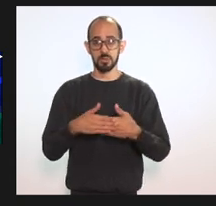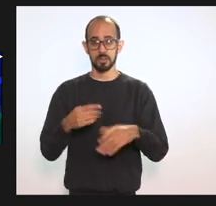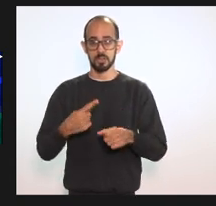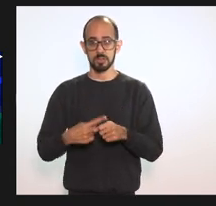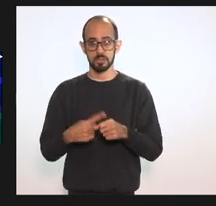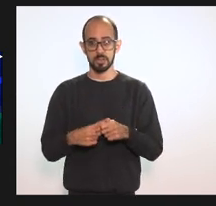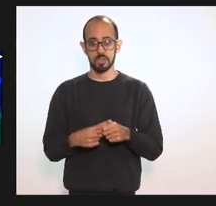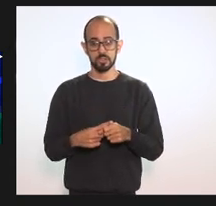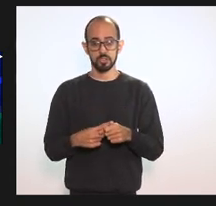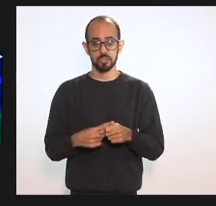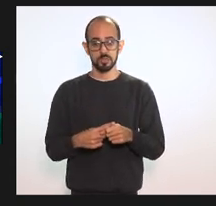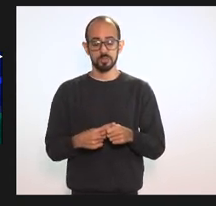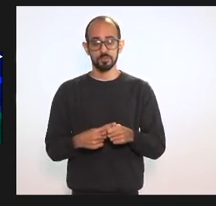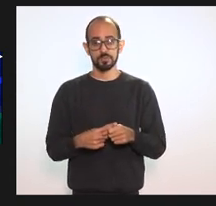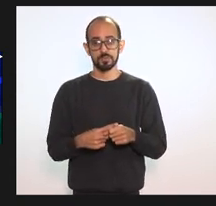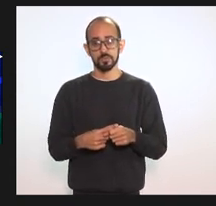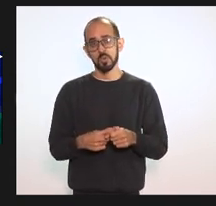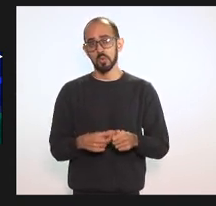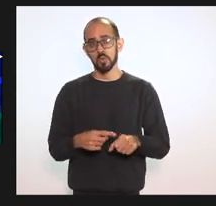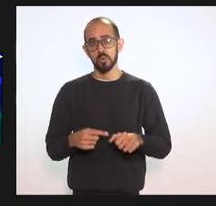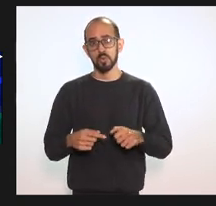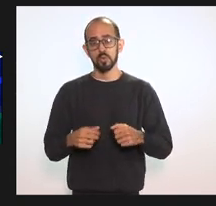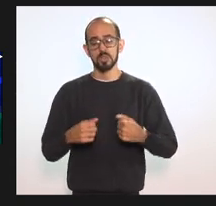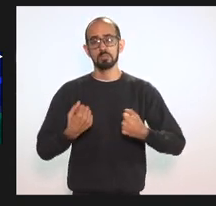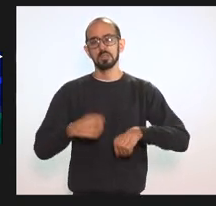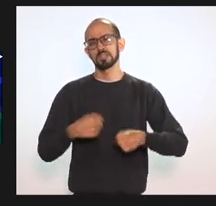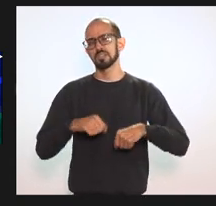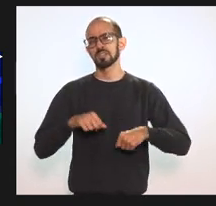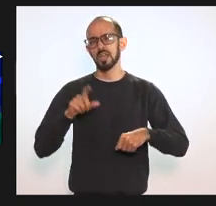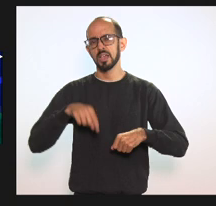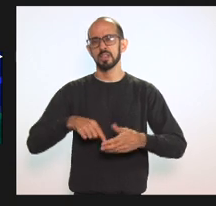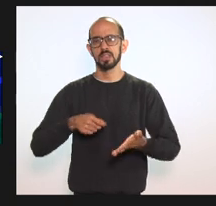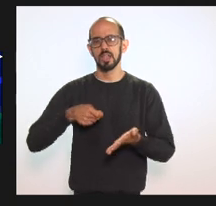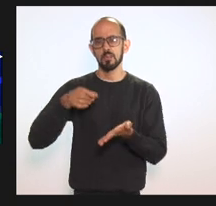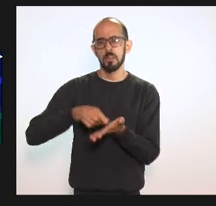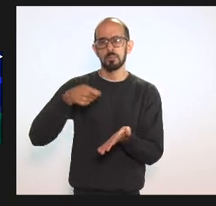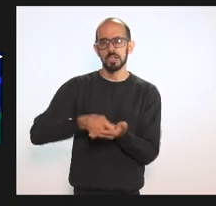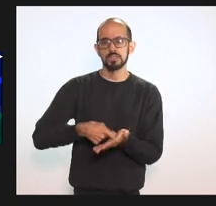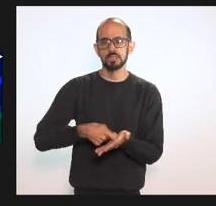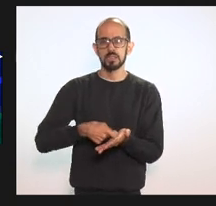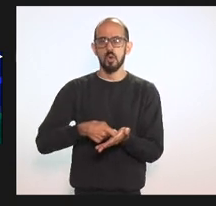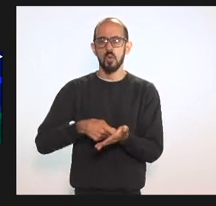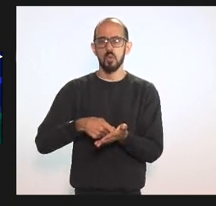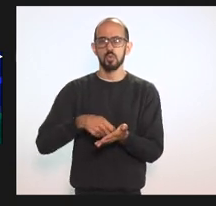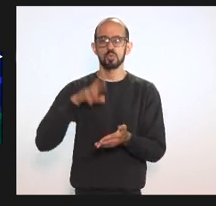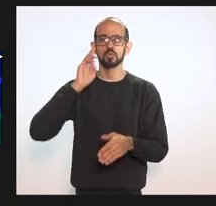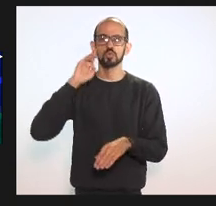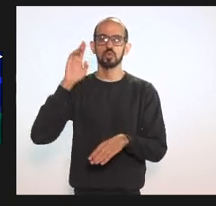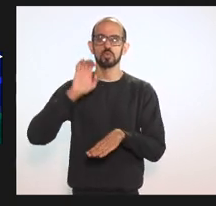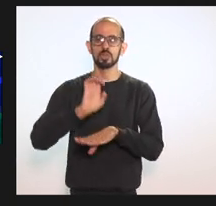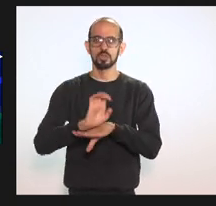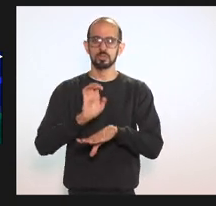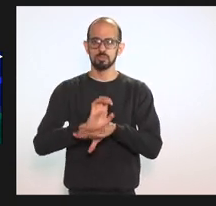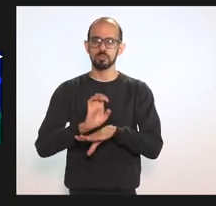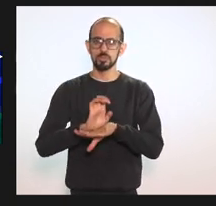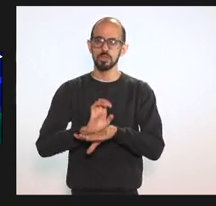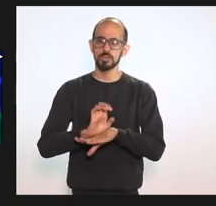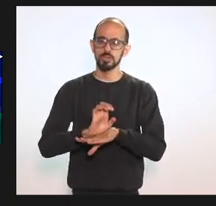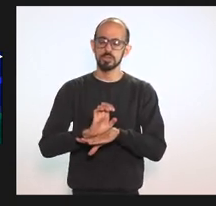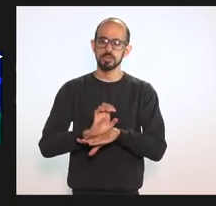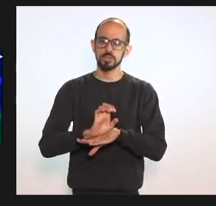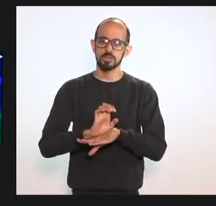em que peça e pressão né duas empresários é um look Down